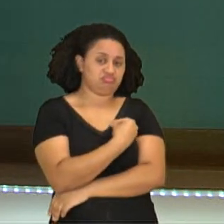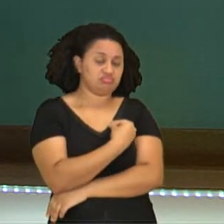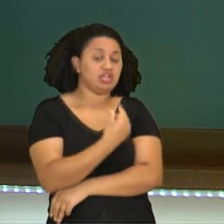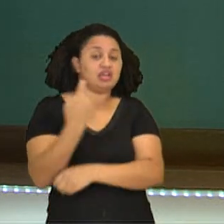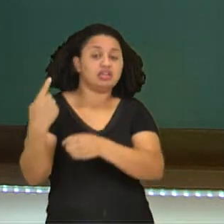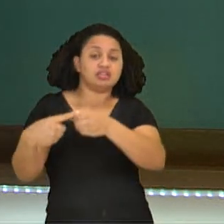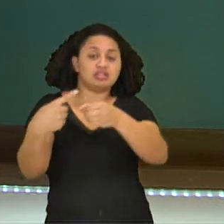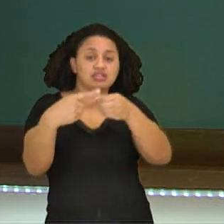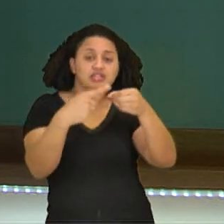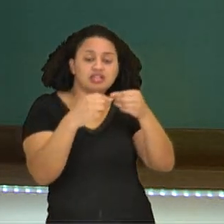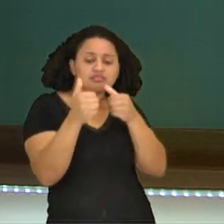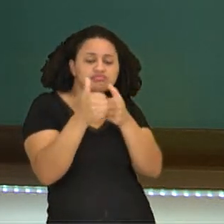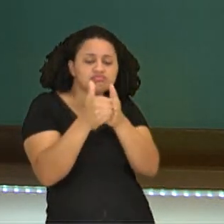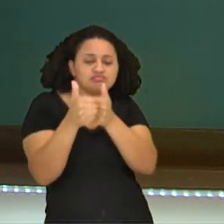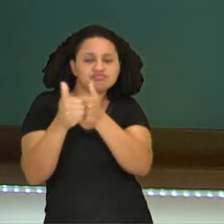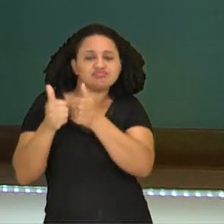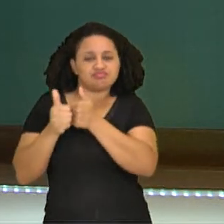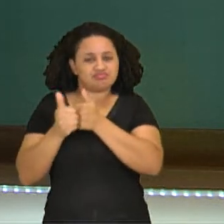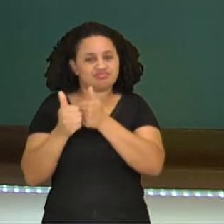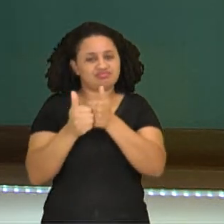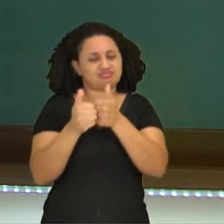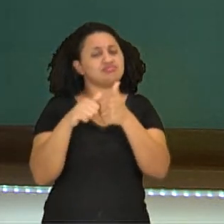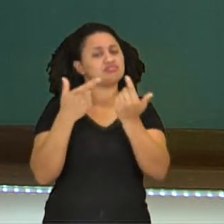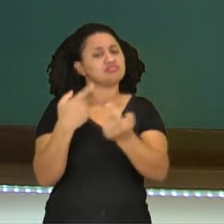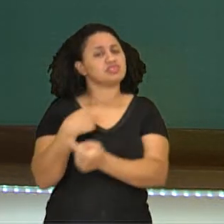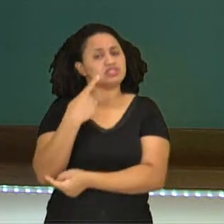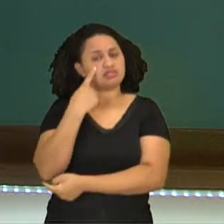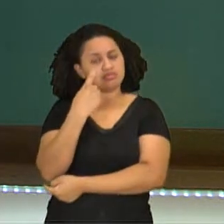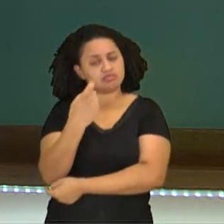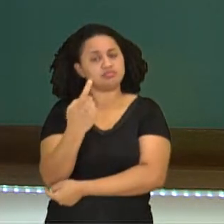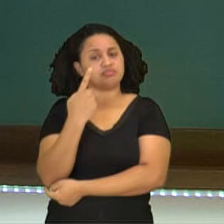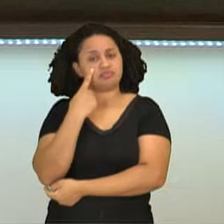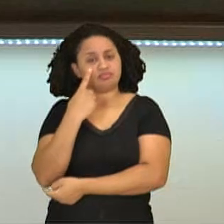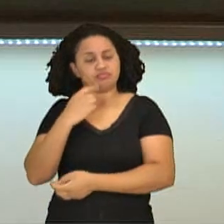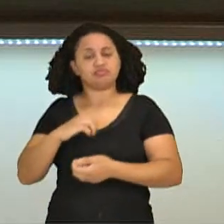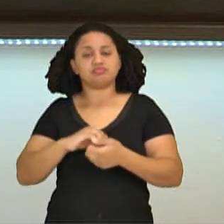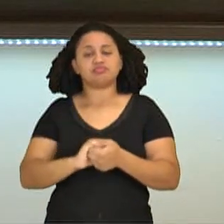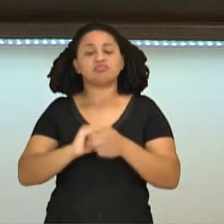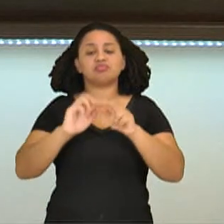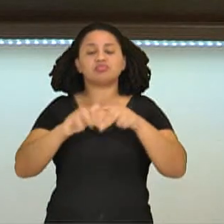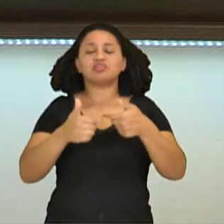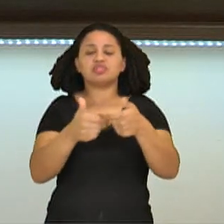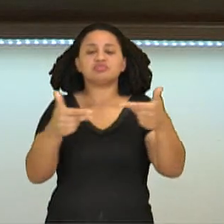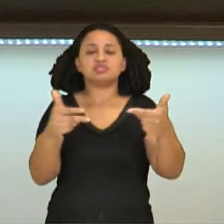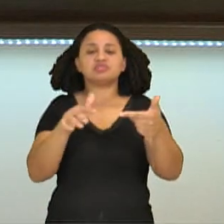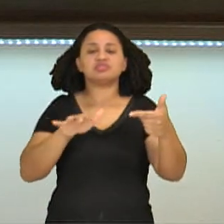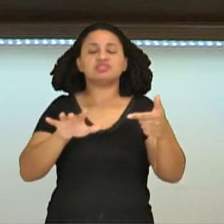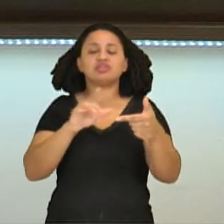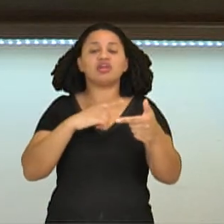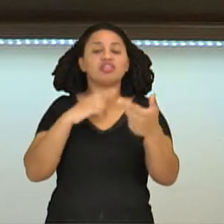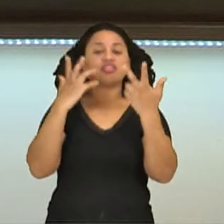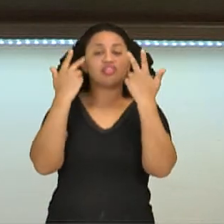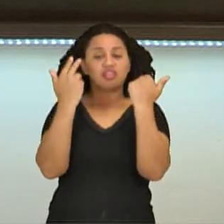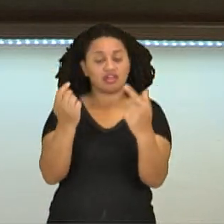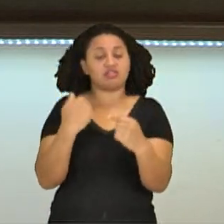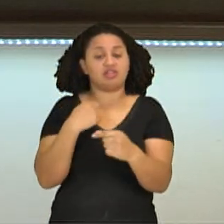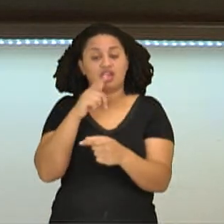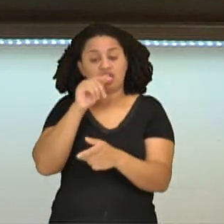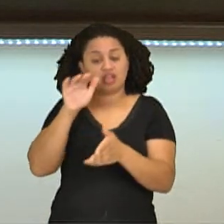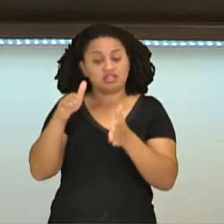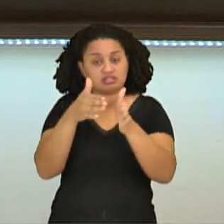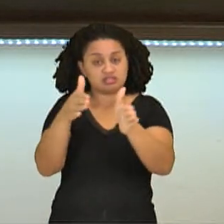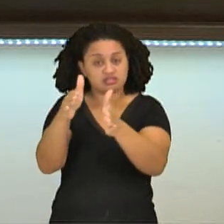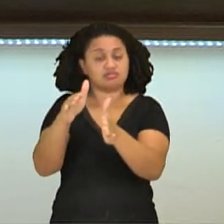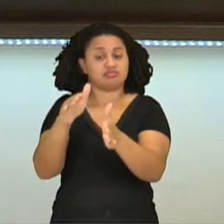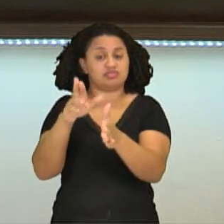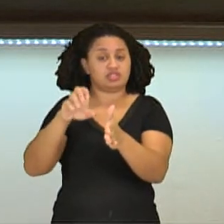estão sempre muito próximas do Rio Nilo. É muito interessante. Por uma questão natural, as águas do Rio Nilo, né,